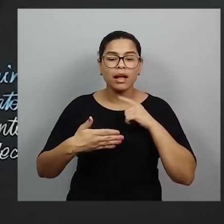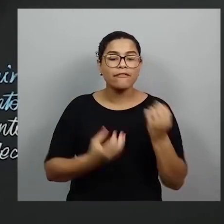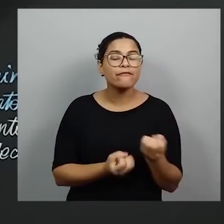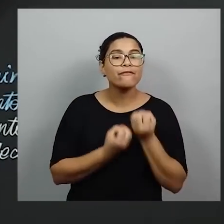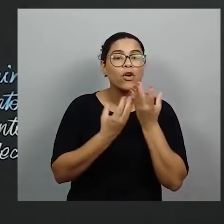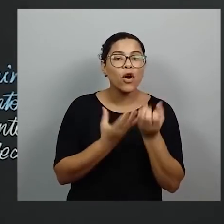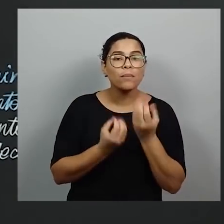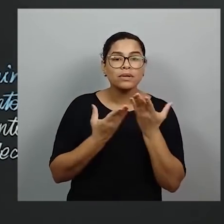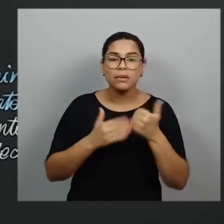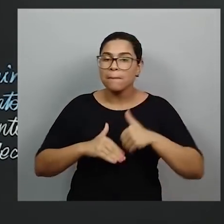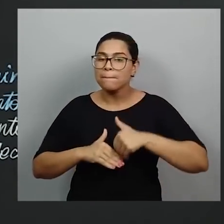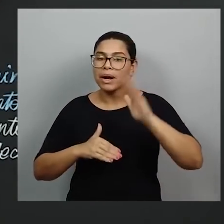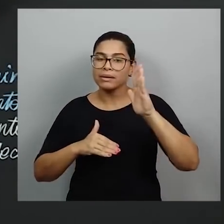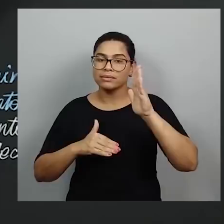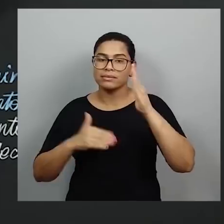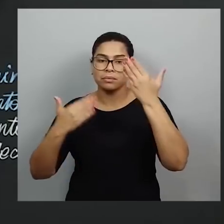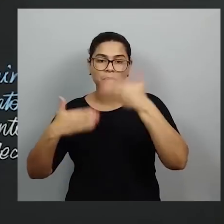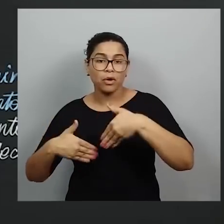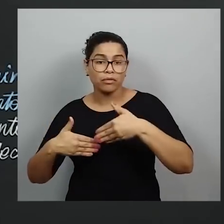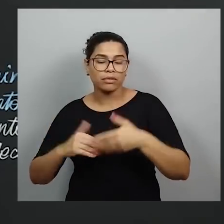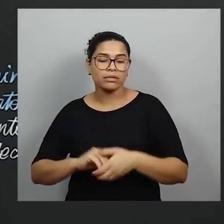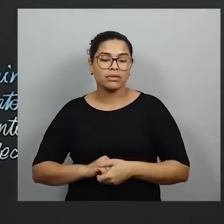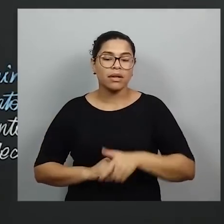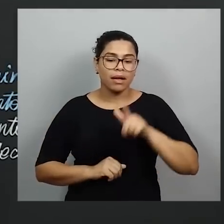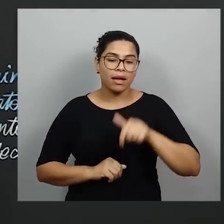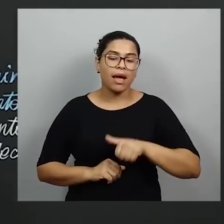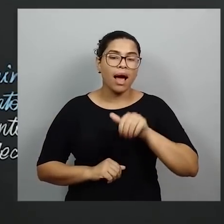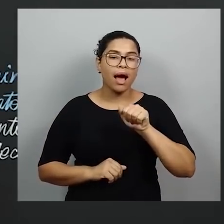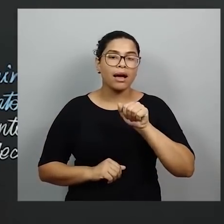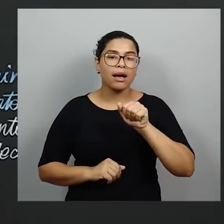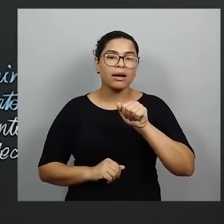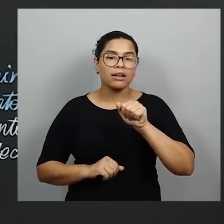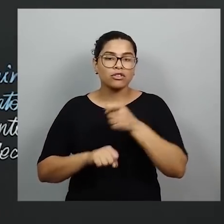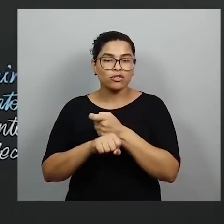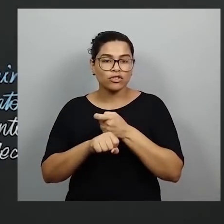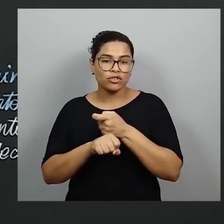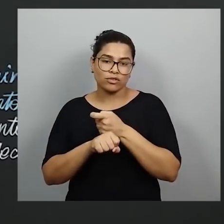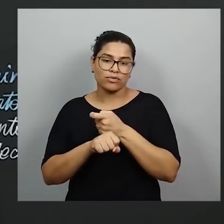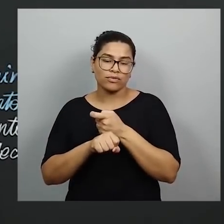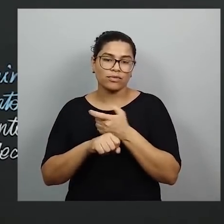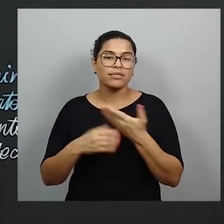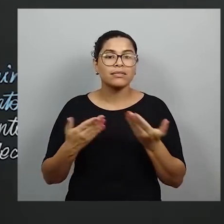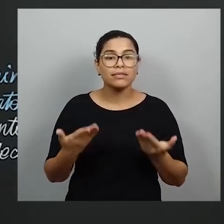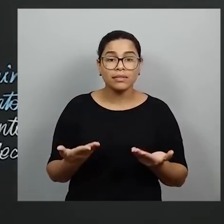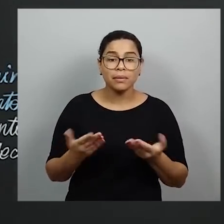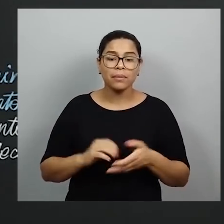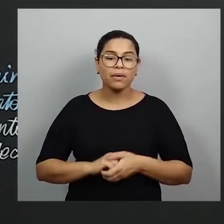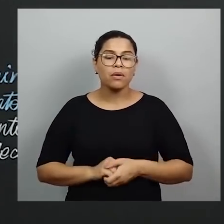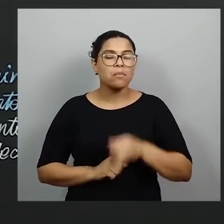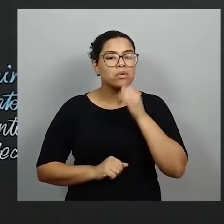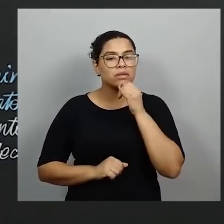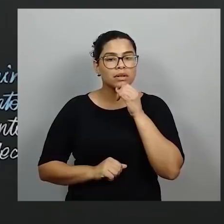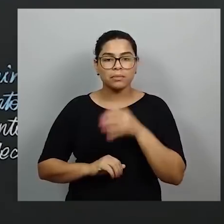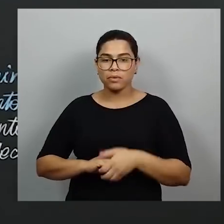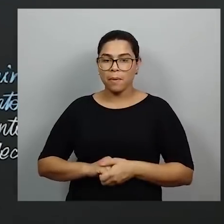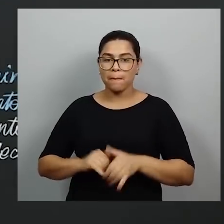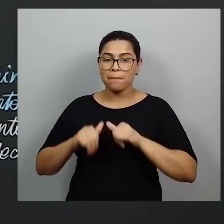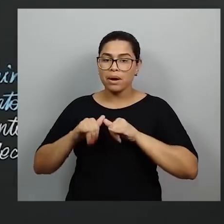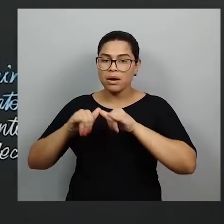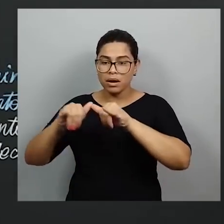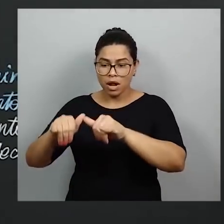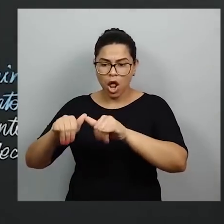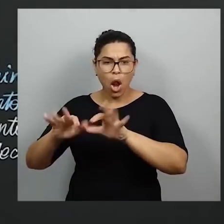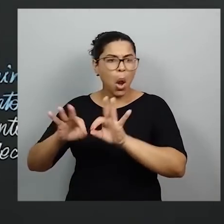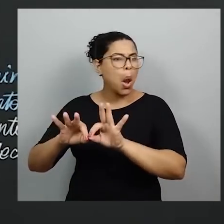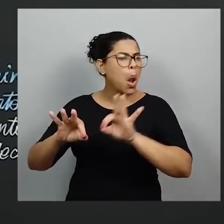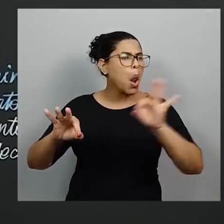acessório, uma informação a mais sobre essas provas. Aqui teria um valor adjetivo. É diferente, por exemplo, quando eu digo que o mercado é longe